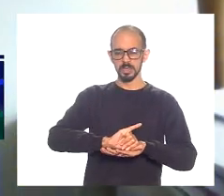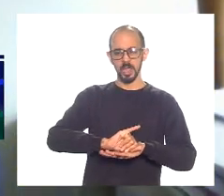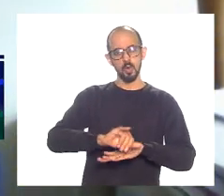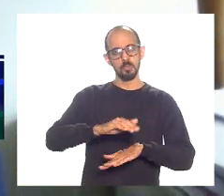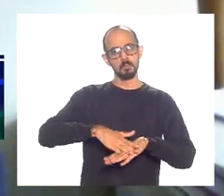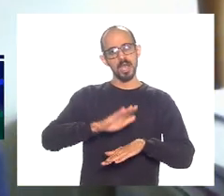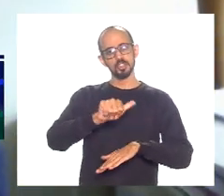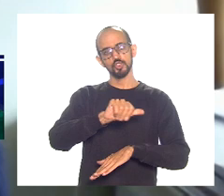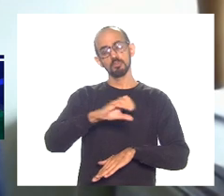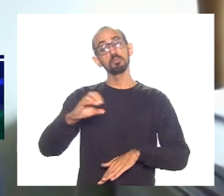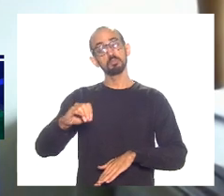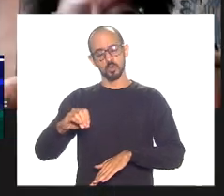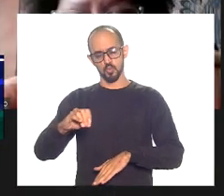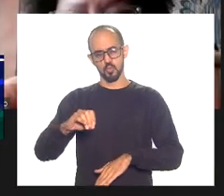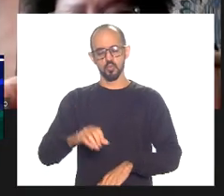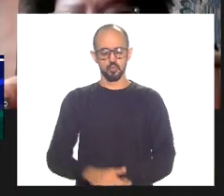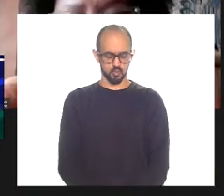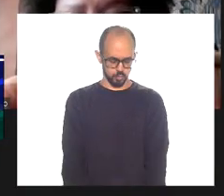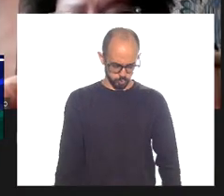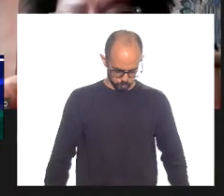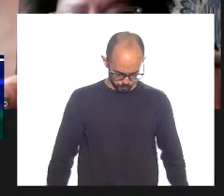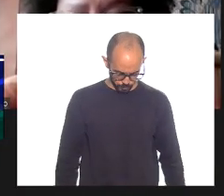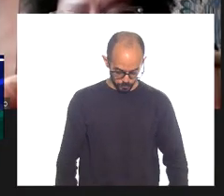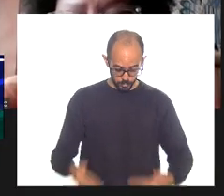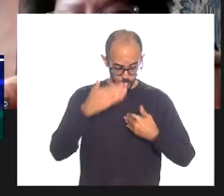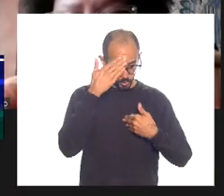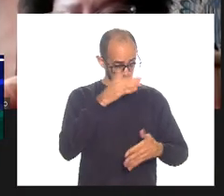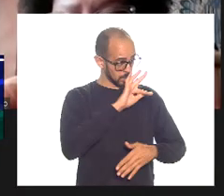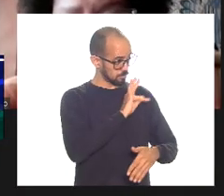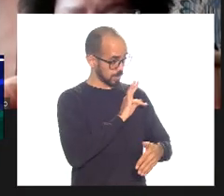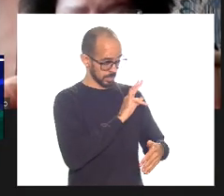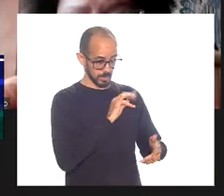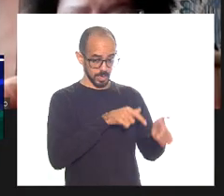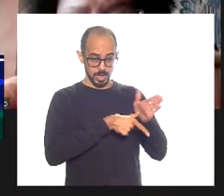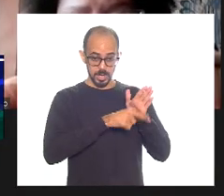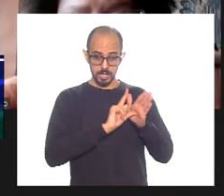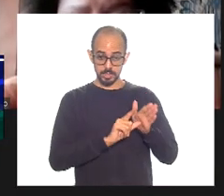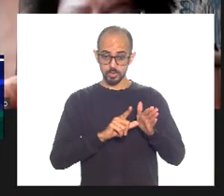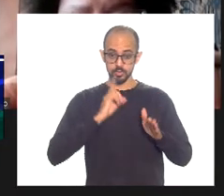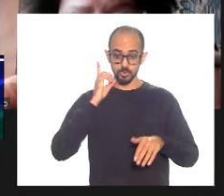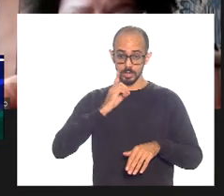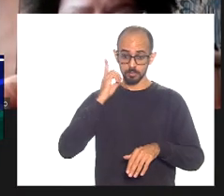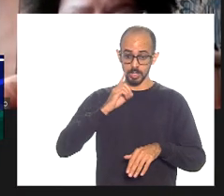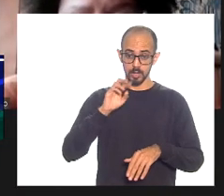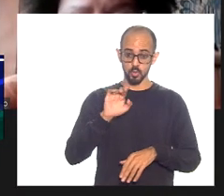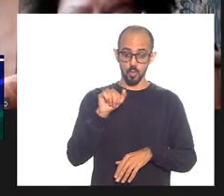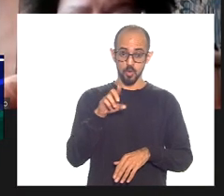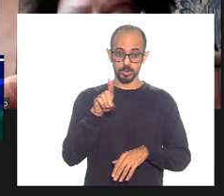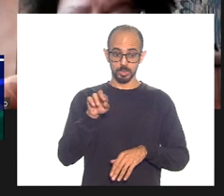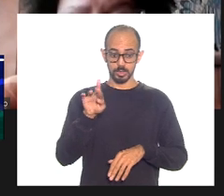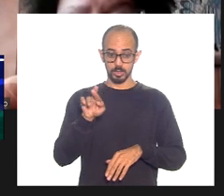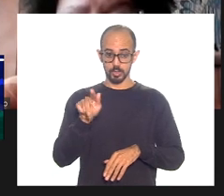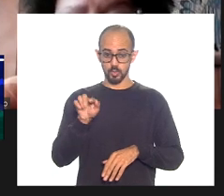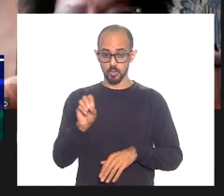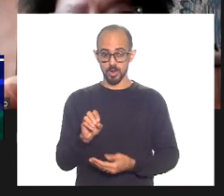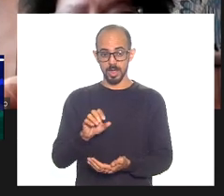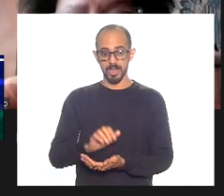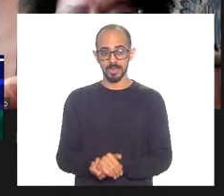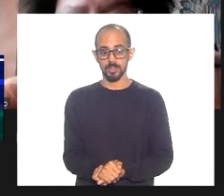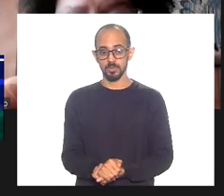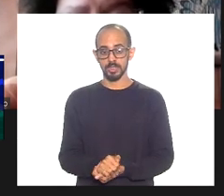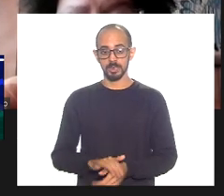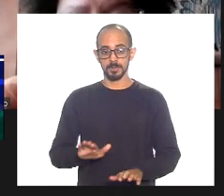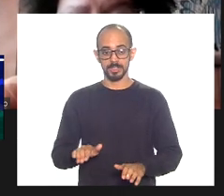obrigado, deputada Marta Rocha. Antes de passar a palavra ao deputado Rodrigo Amorim, eu queria, deputada Lucinha, lembrar aqui